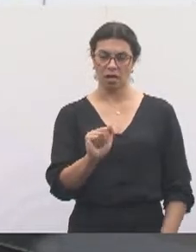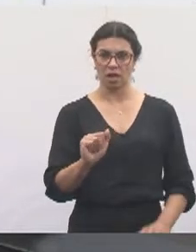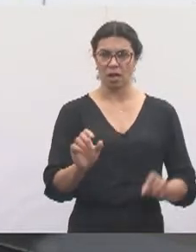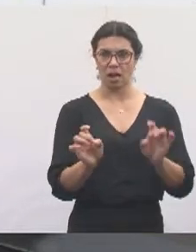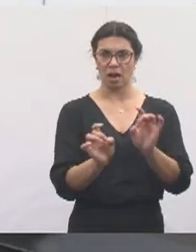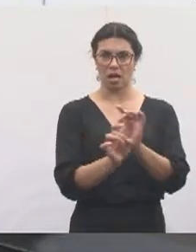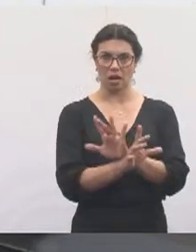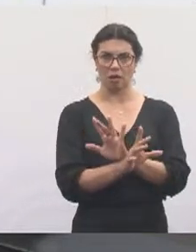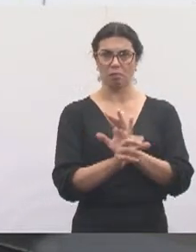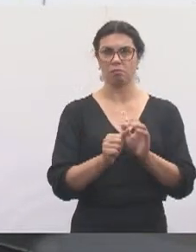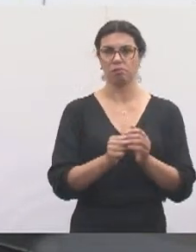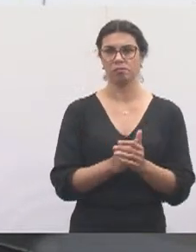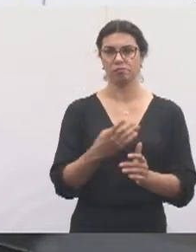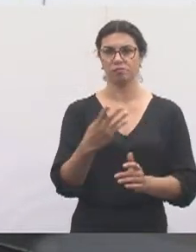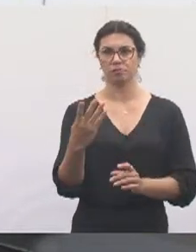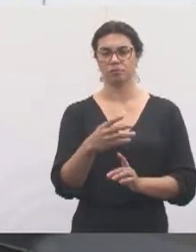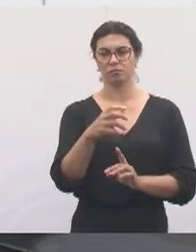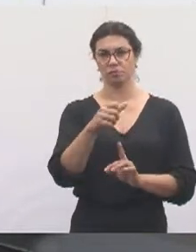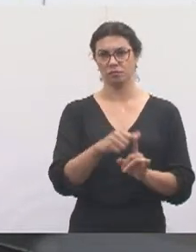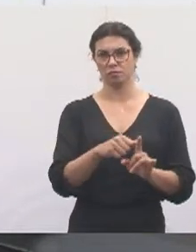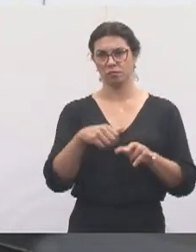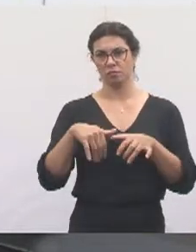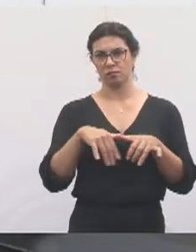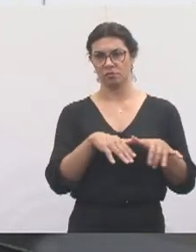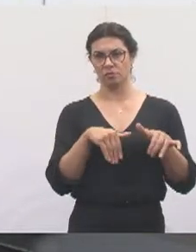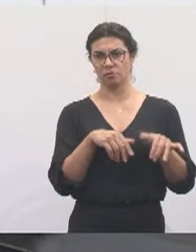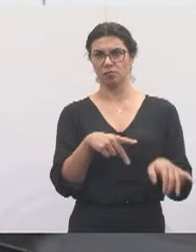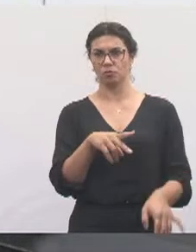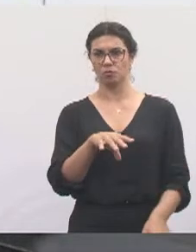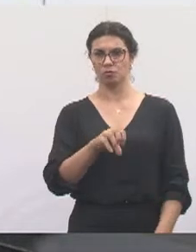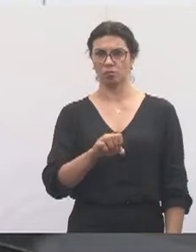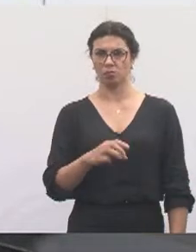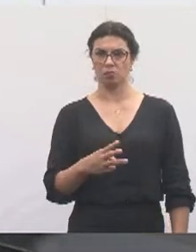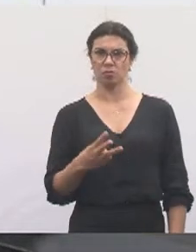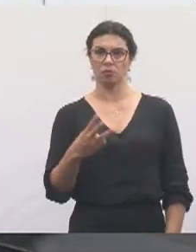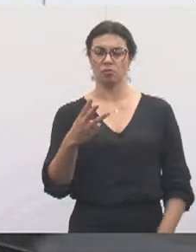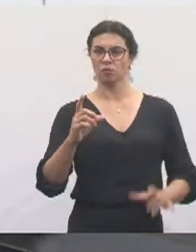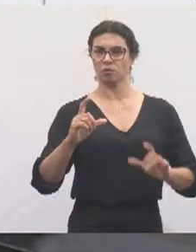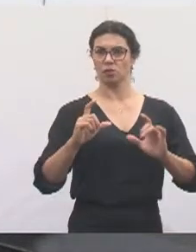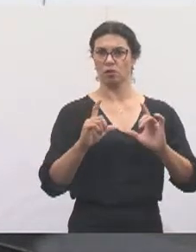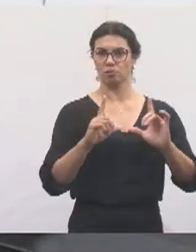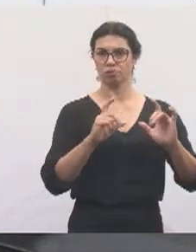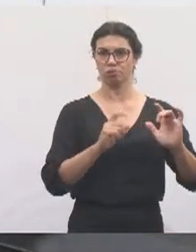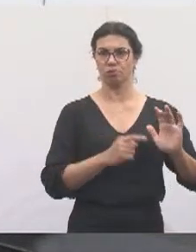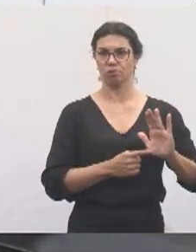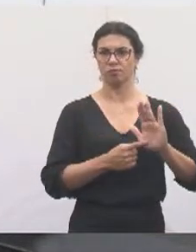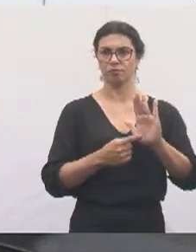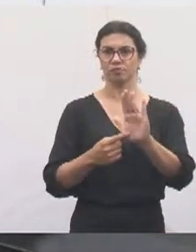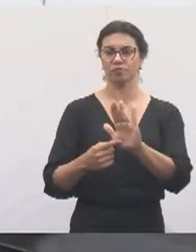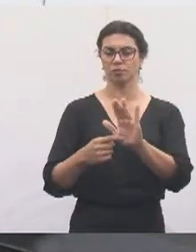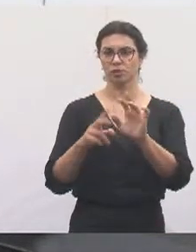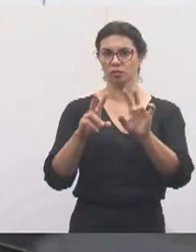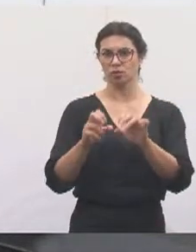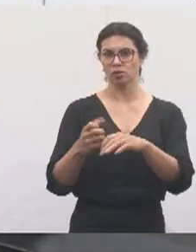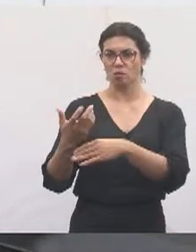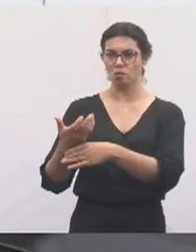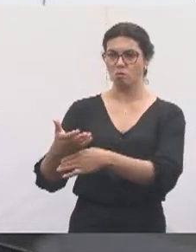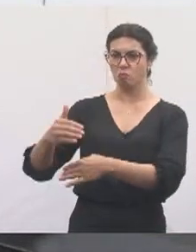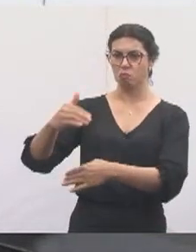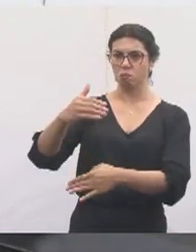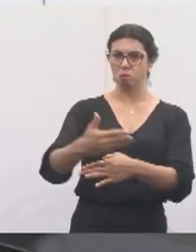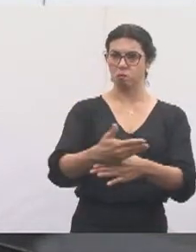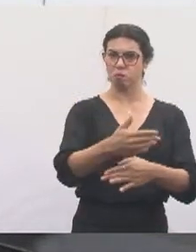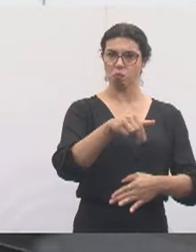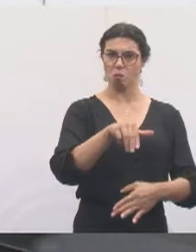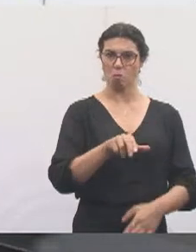2023 conforme demonstrando nas fotos anexos quanto ao muro de contenção nas proximidades das casas